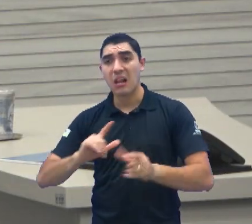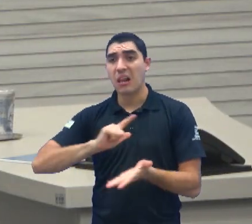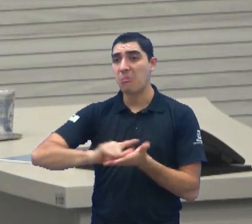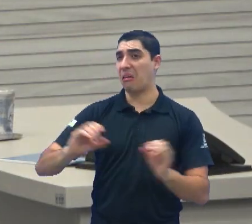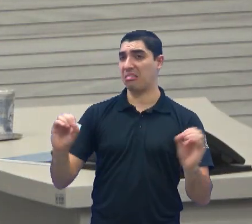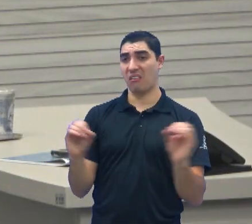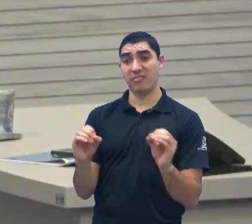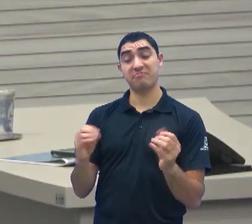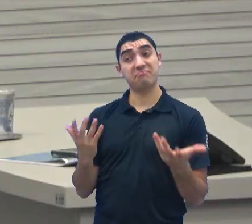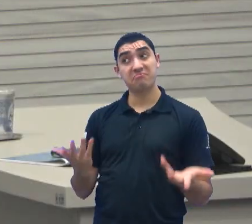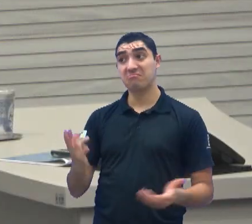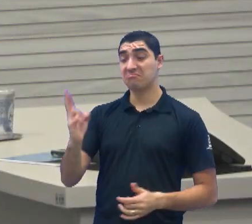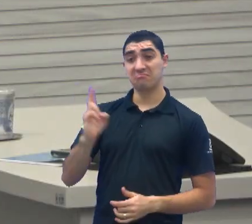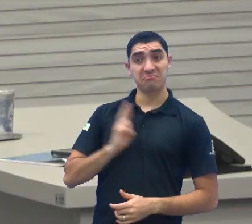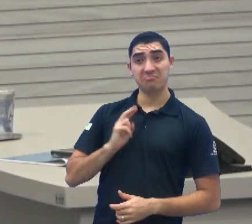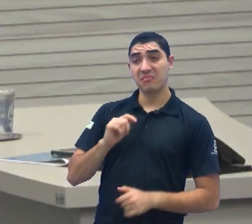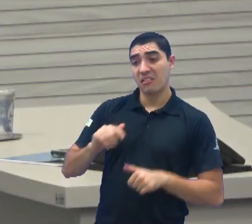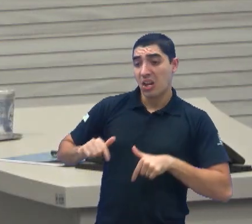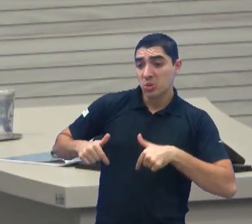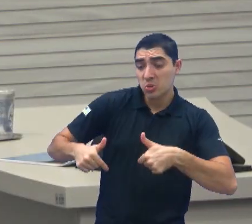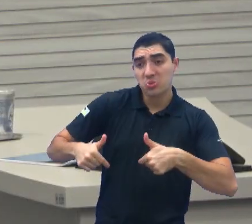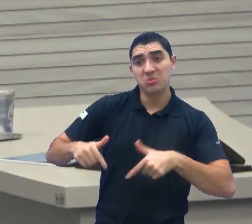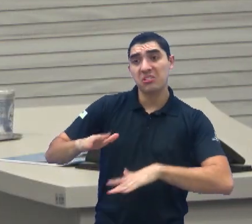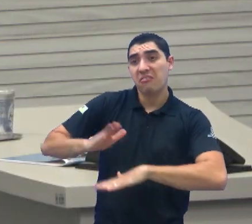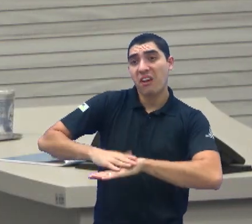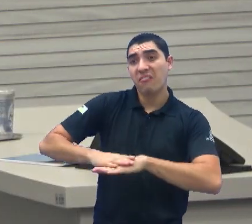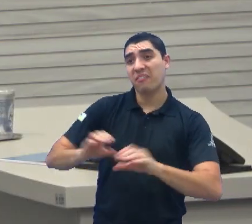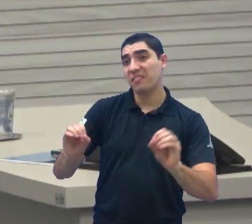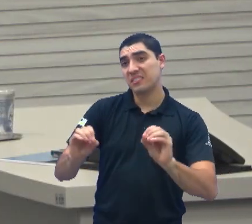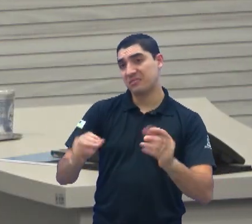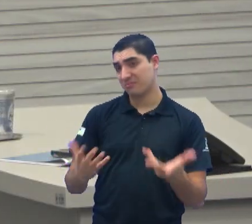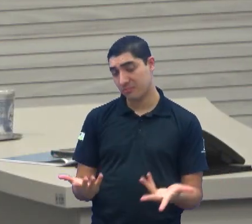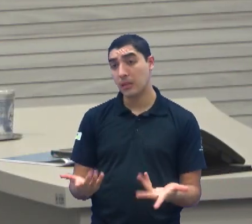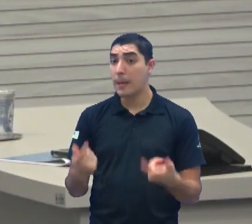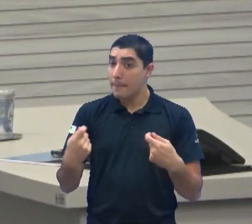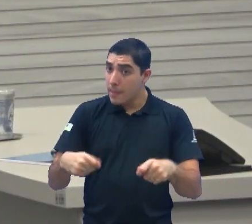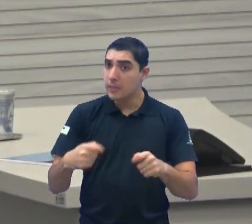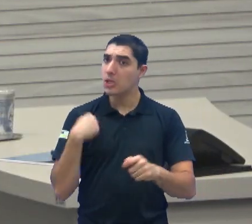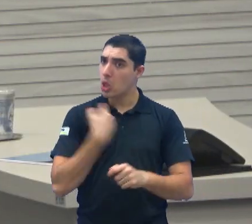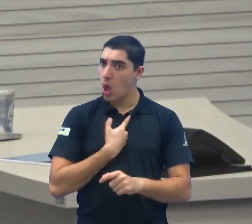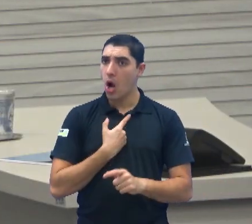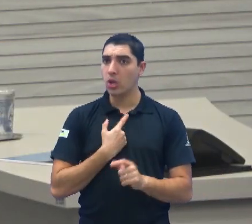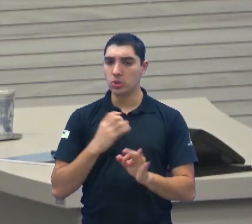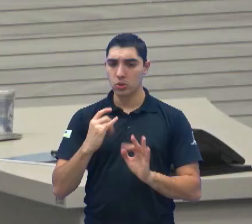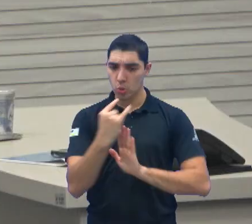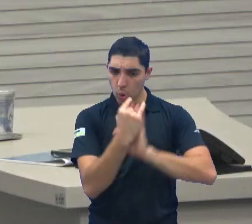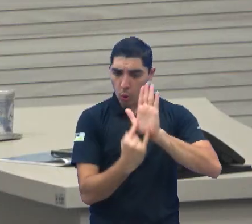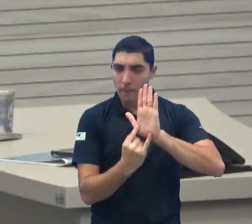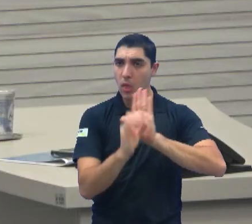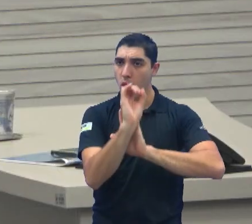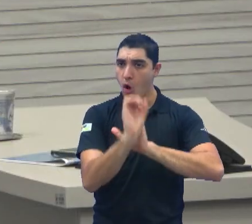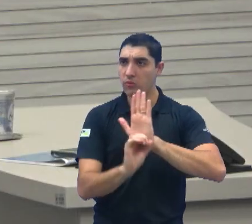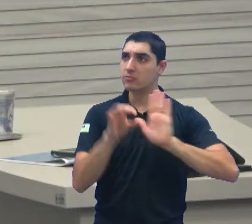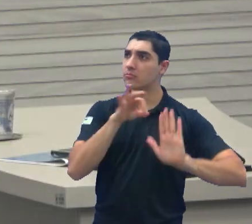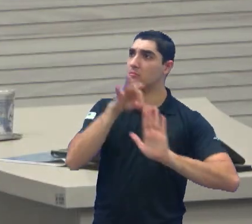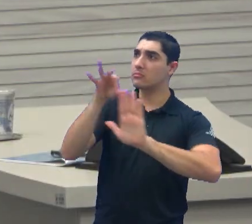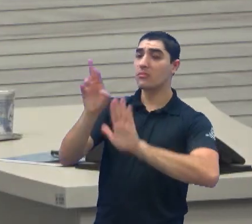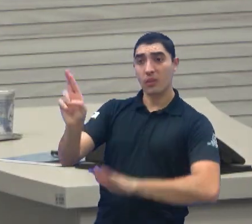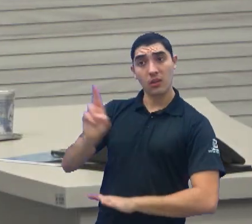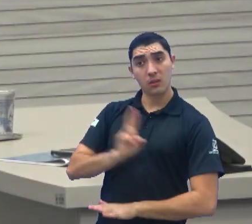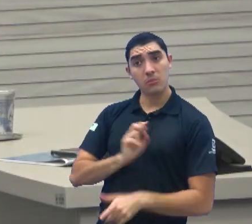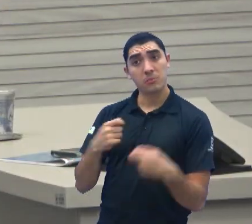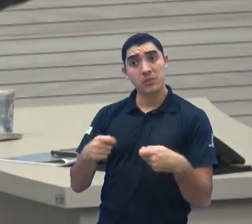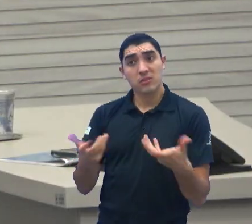uma interrogação importante que vem essa resposta, né, através do ofício que os vereadores da situação fazem, porque, na verdade, assim, a